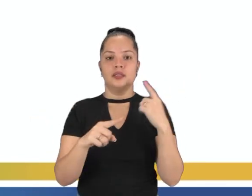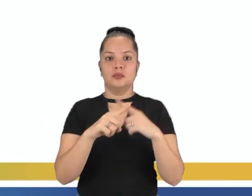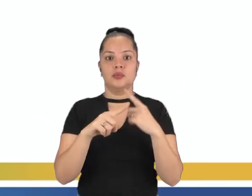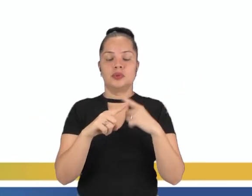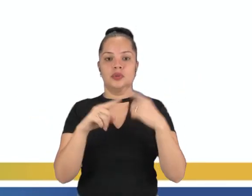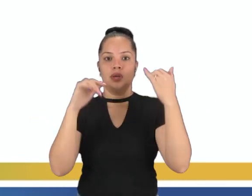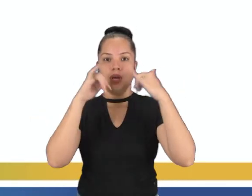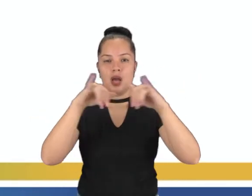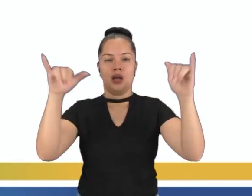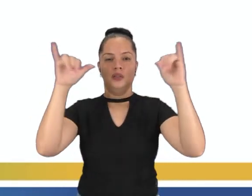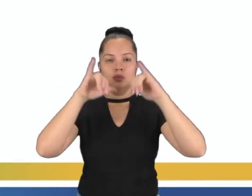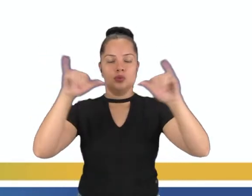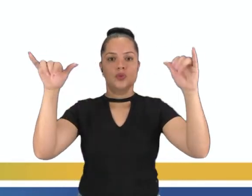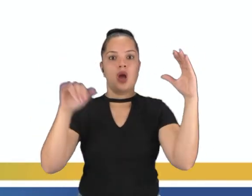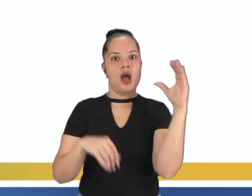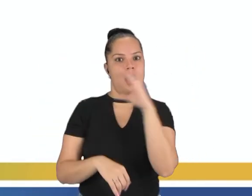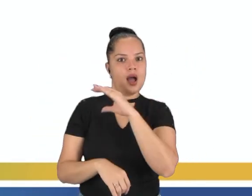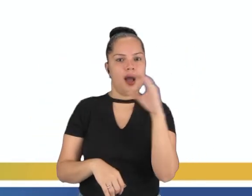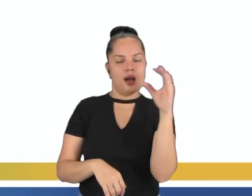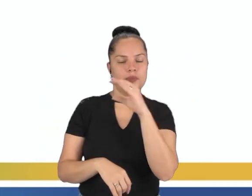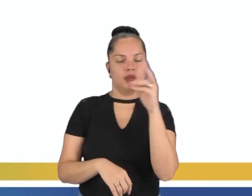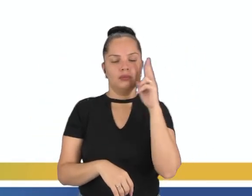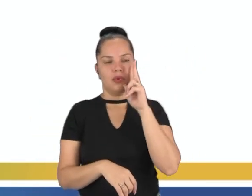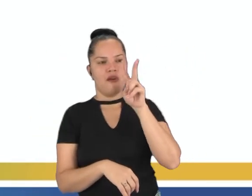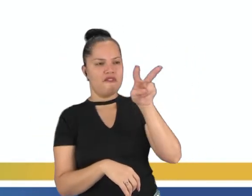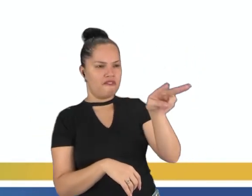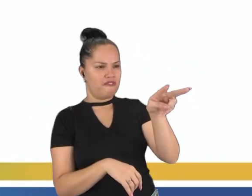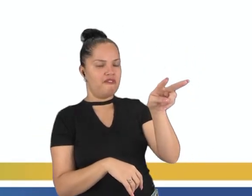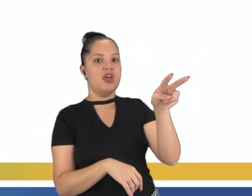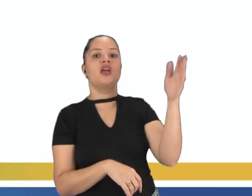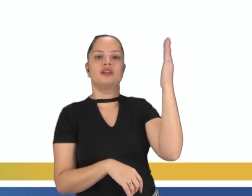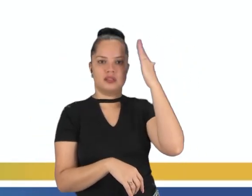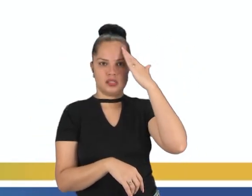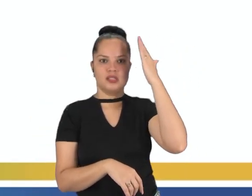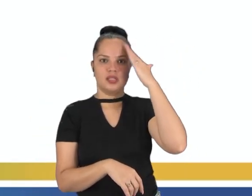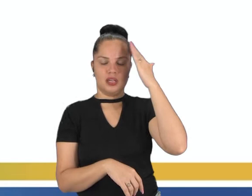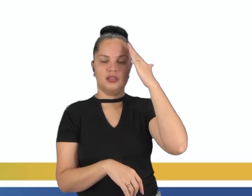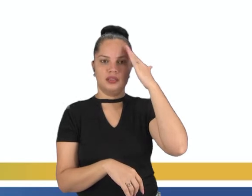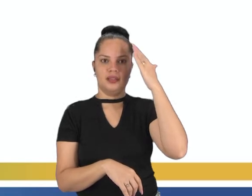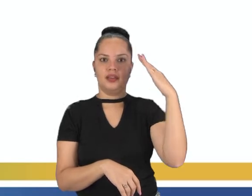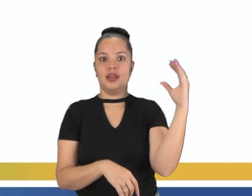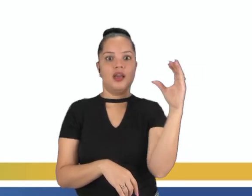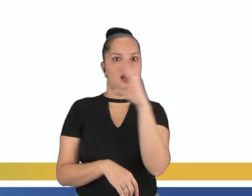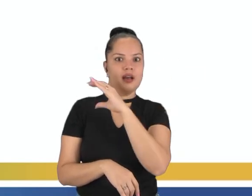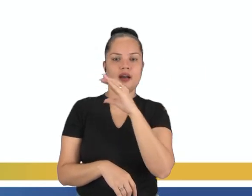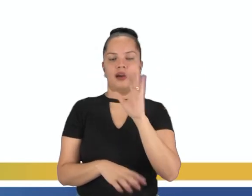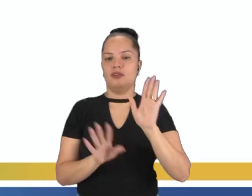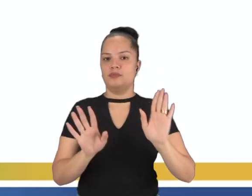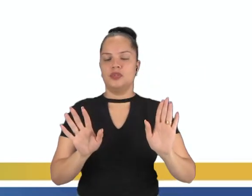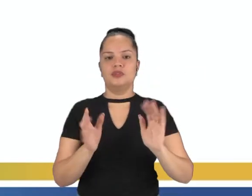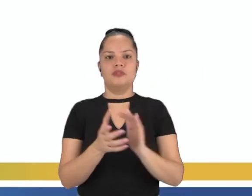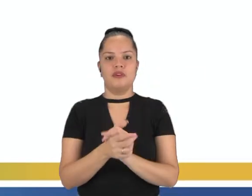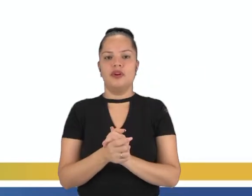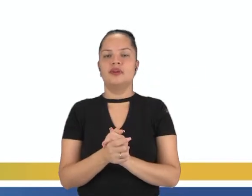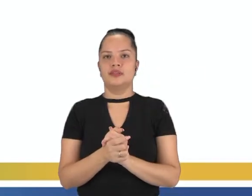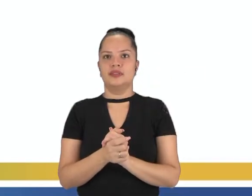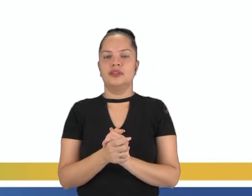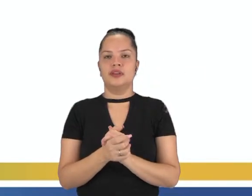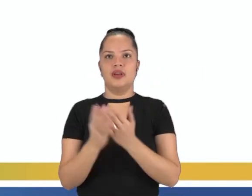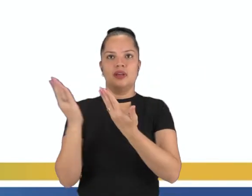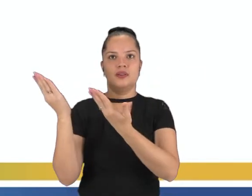anúncios que são breves, então você bateu o olho, você já tem que entender a mensagem. Então não tem muita coisa escrita, como vocês observam na imagem aí ao